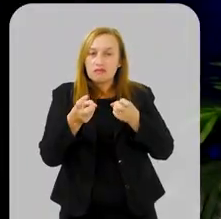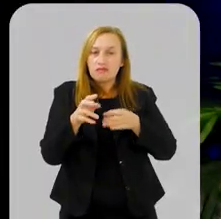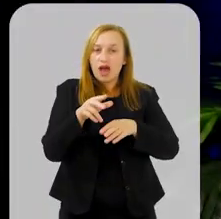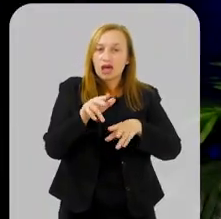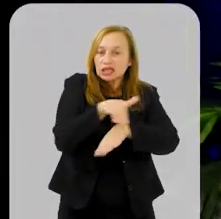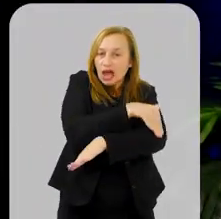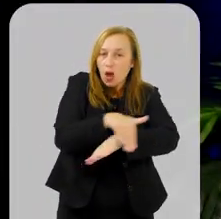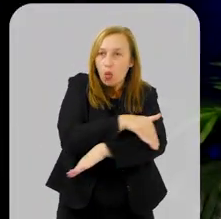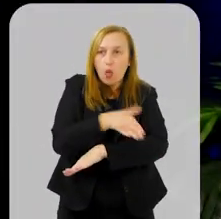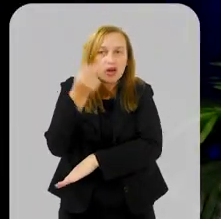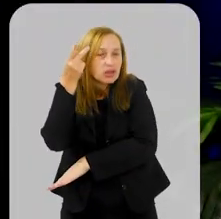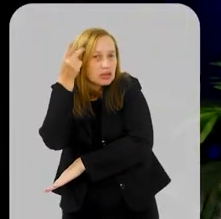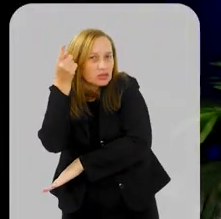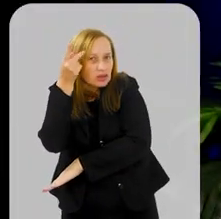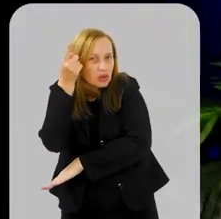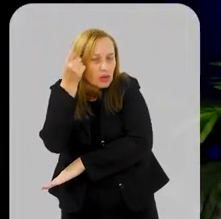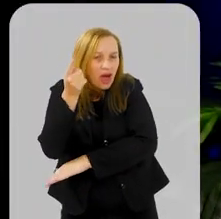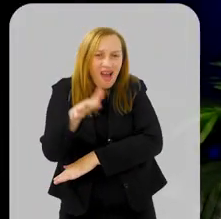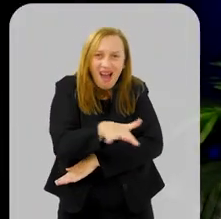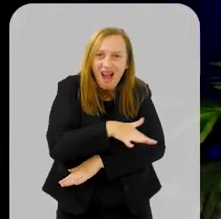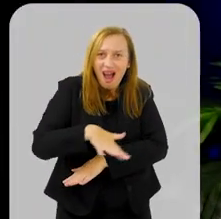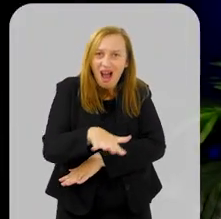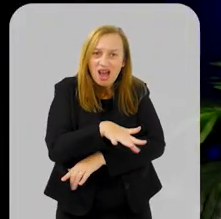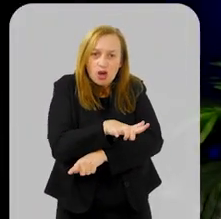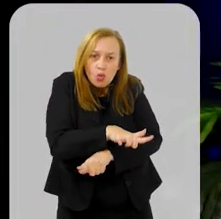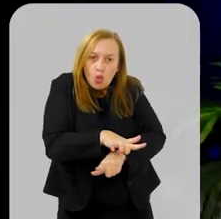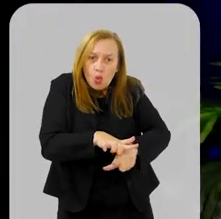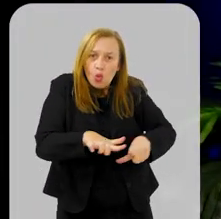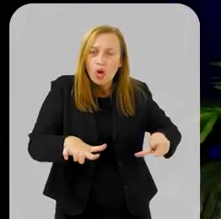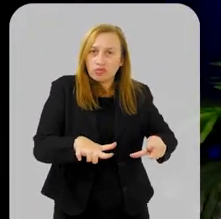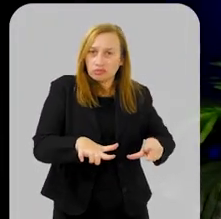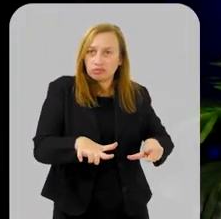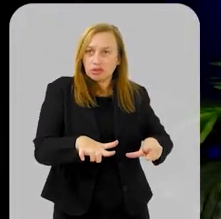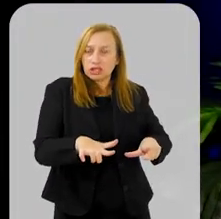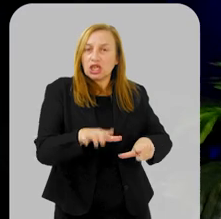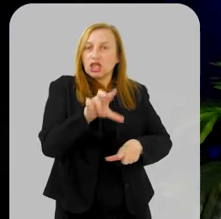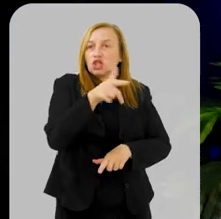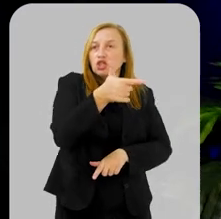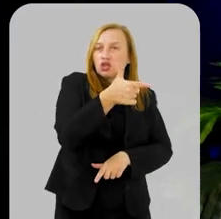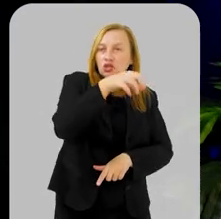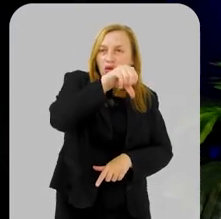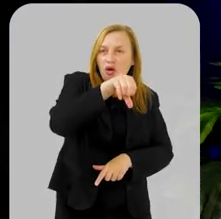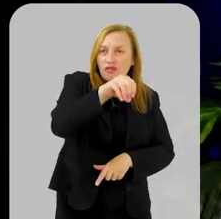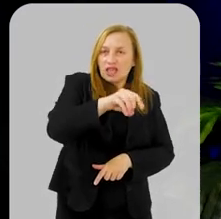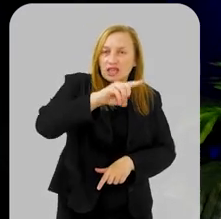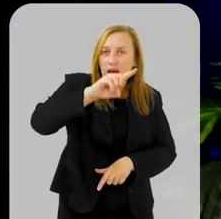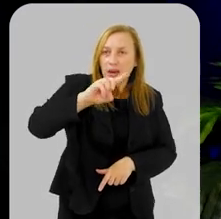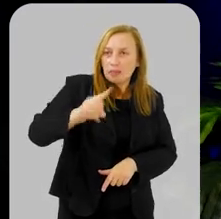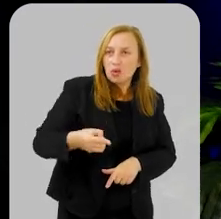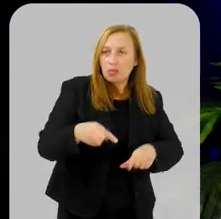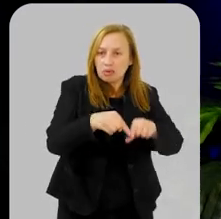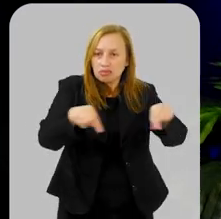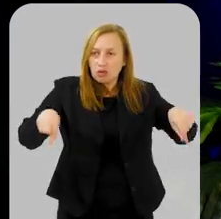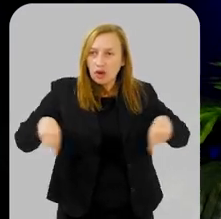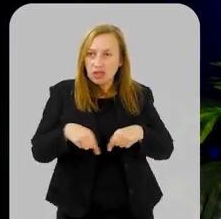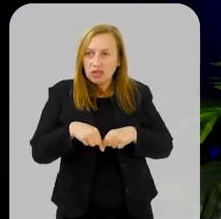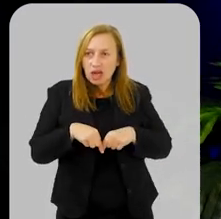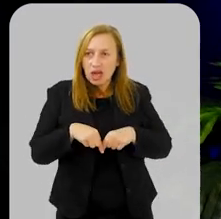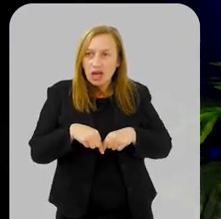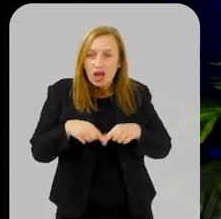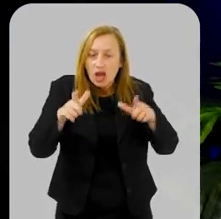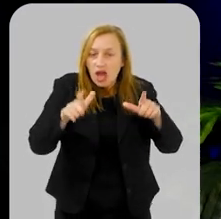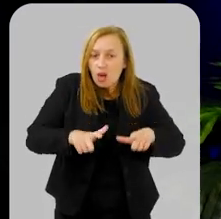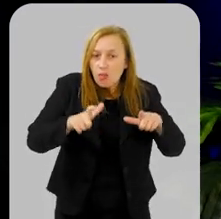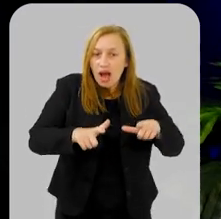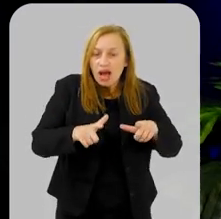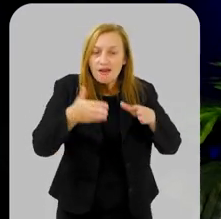aquilo é uma área absolutamente decadente. É. E naqueles quase 90 mil metros quadrados, é área